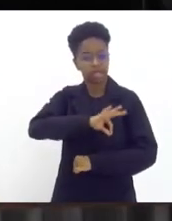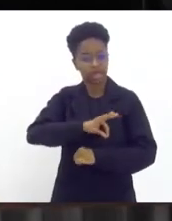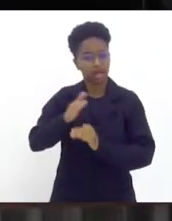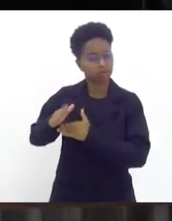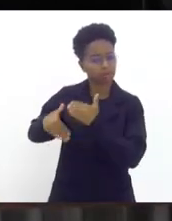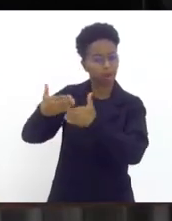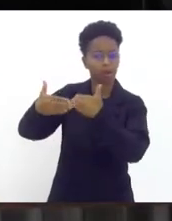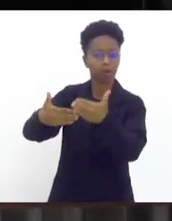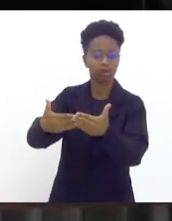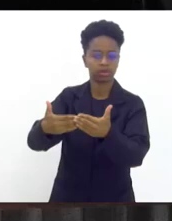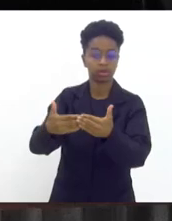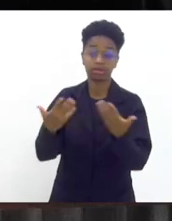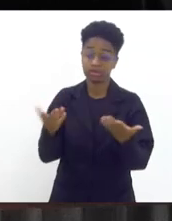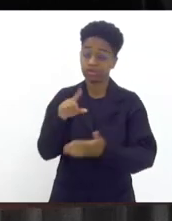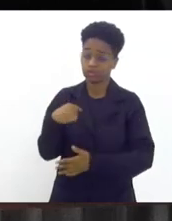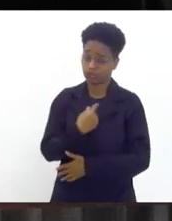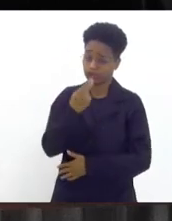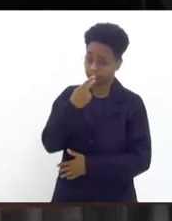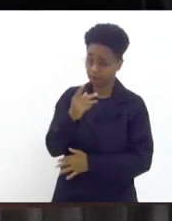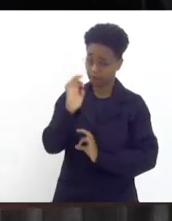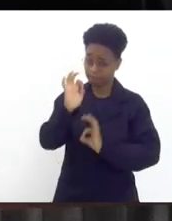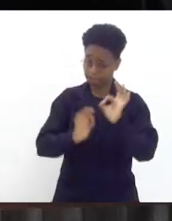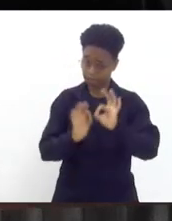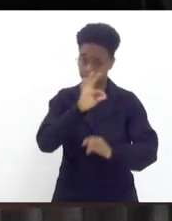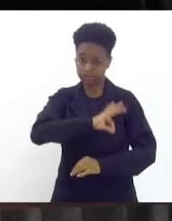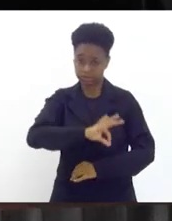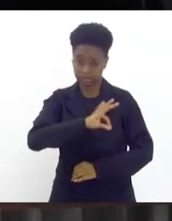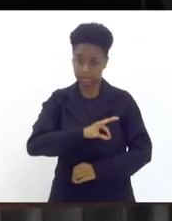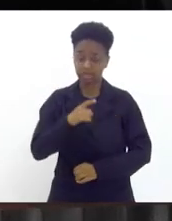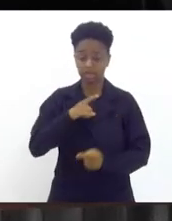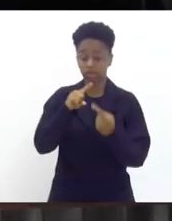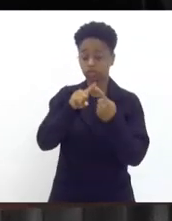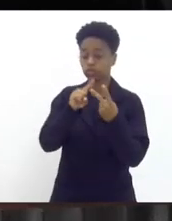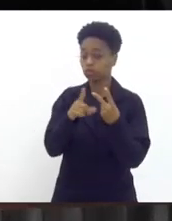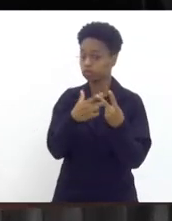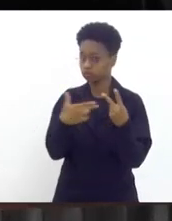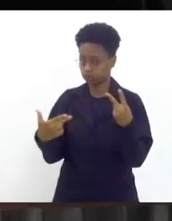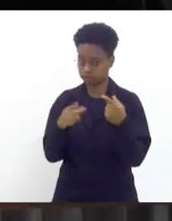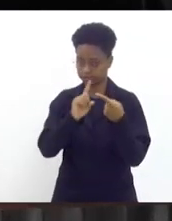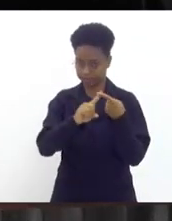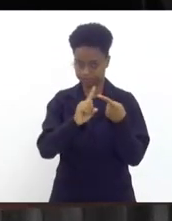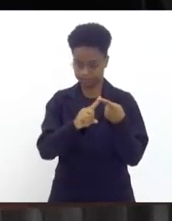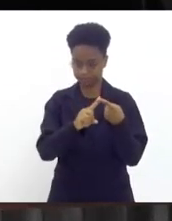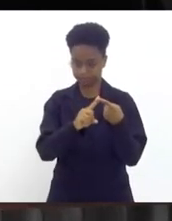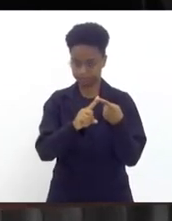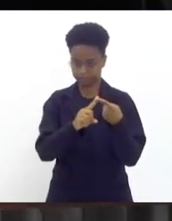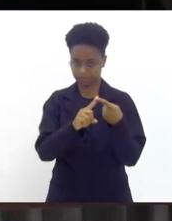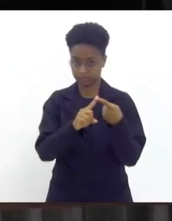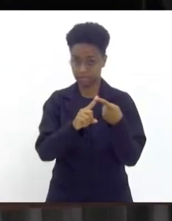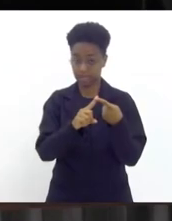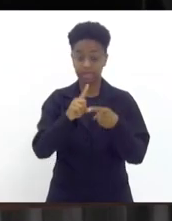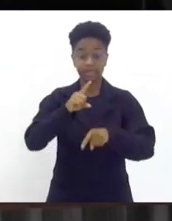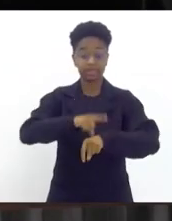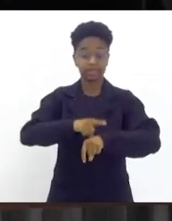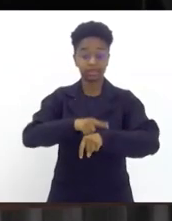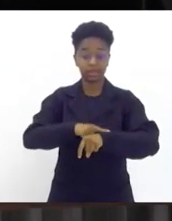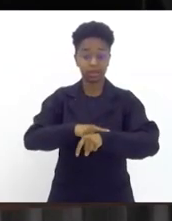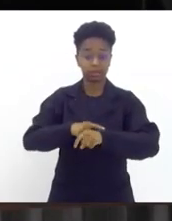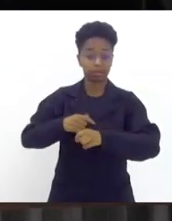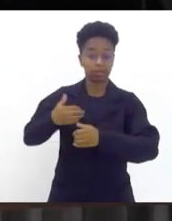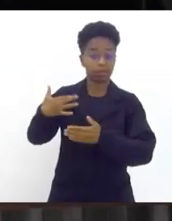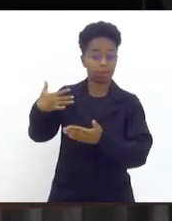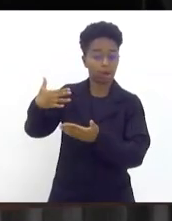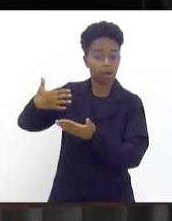falamos de plano de cargos e salários nós temos que ter no magistério duas coisas primeiro o tempo de serviço